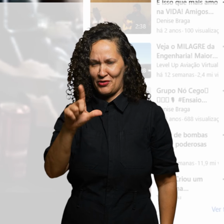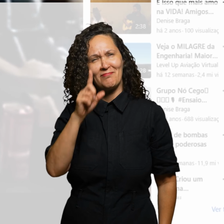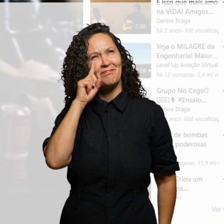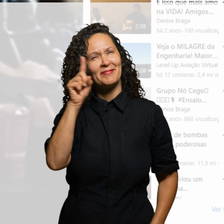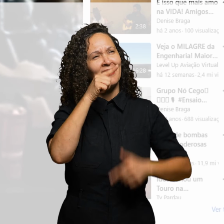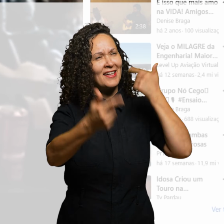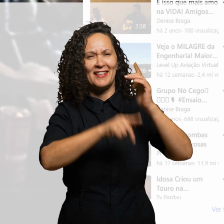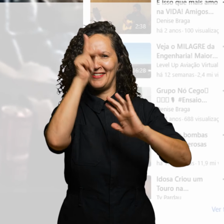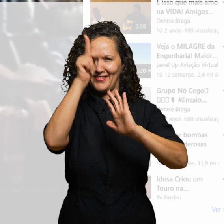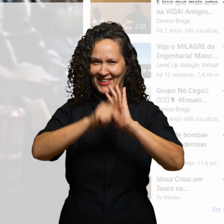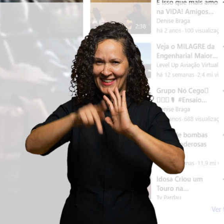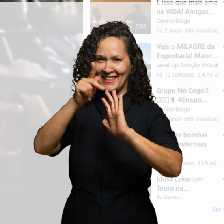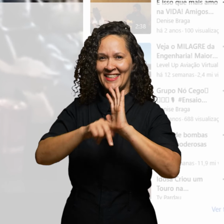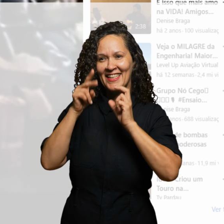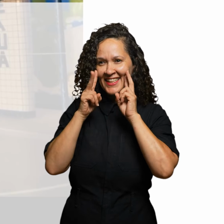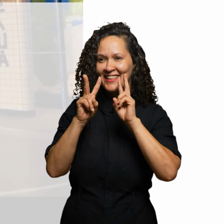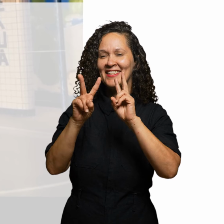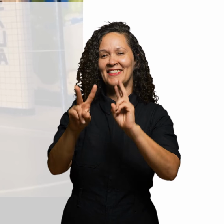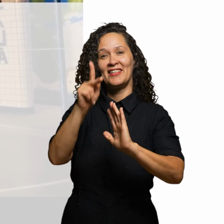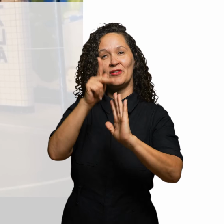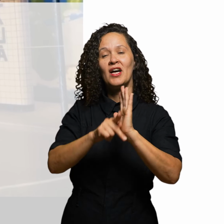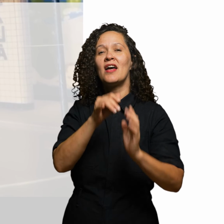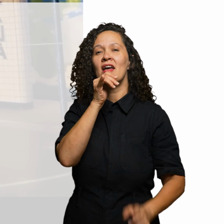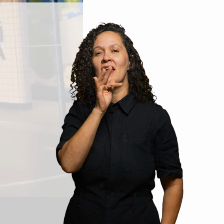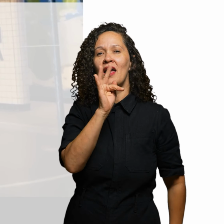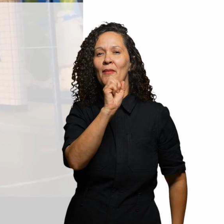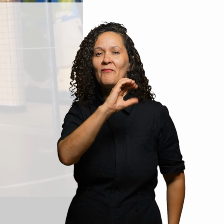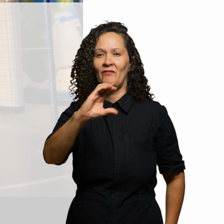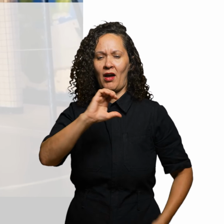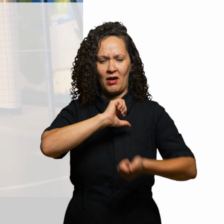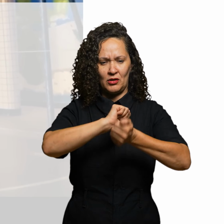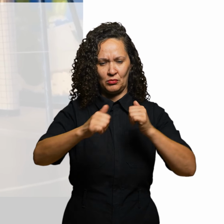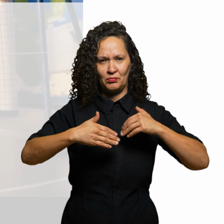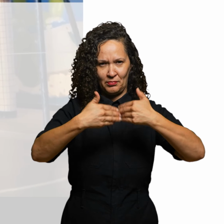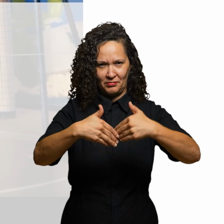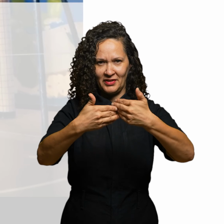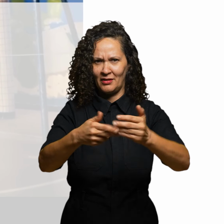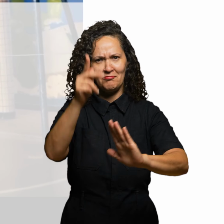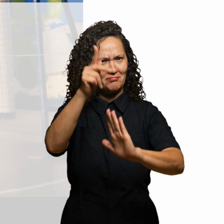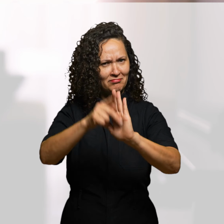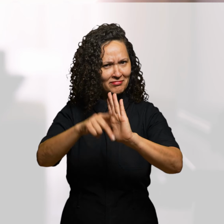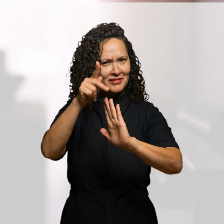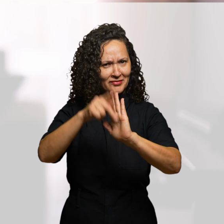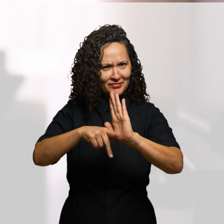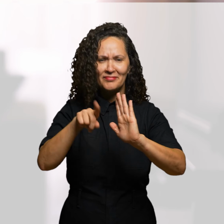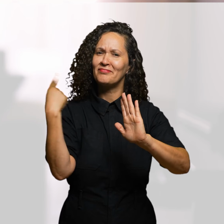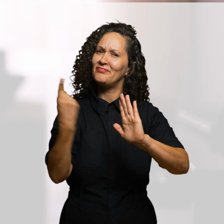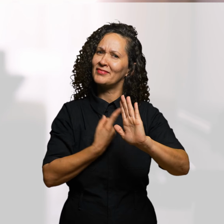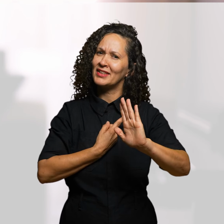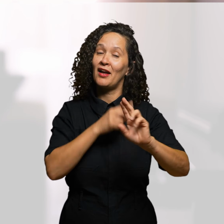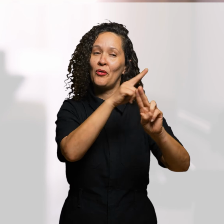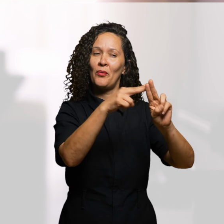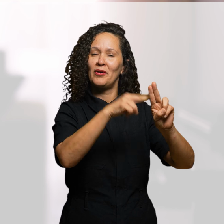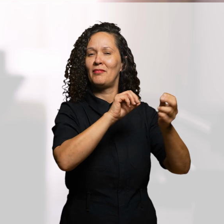projetos, projetos que a gente vê do FAC, do Ministério do Esporte. Projetos que... A gente na BDV